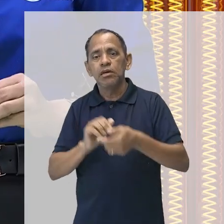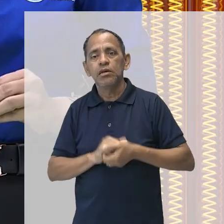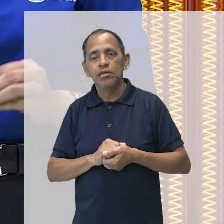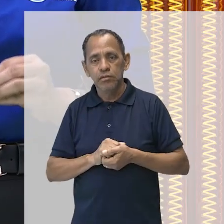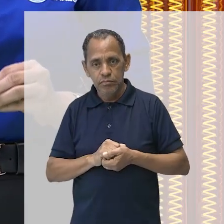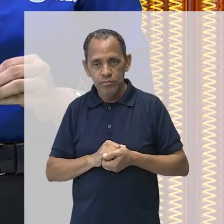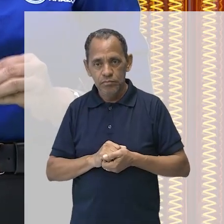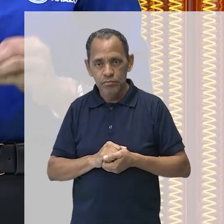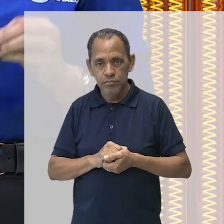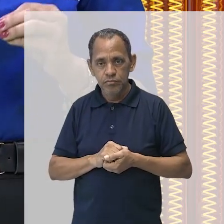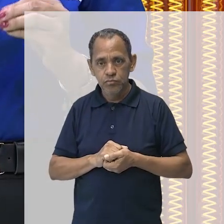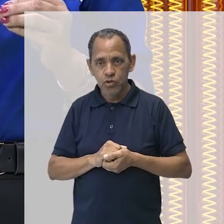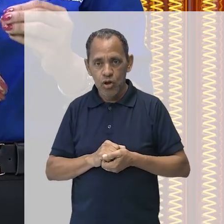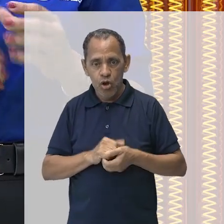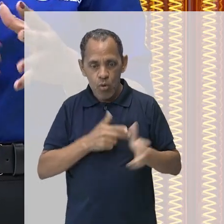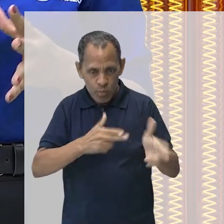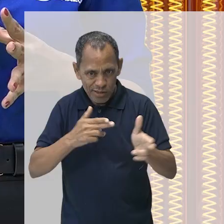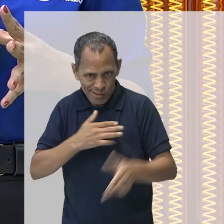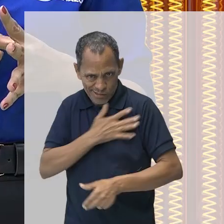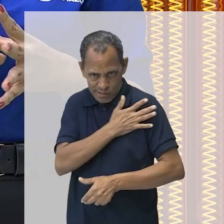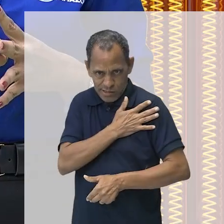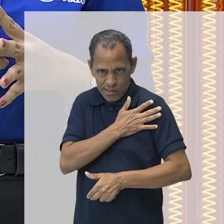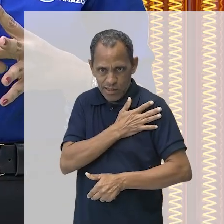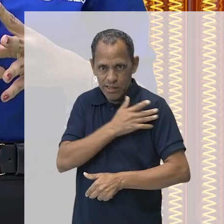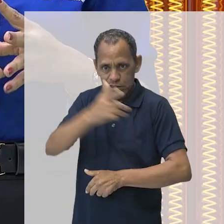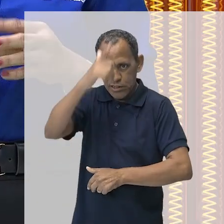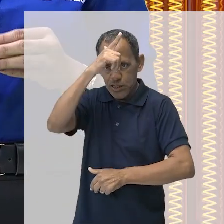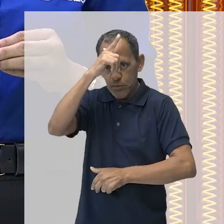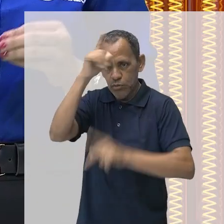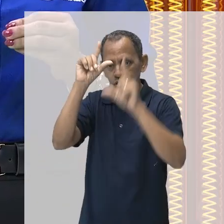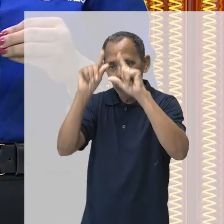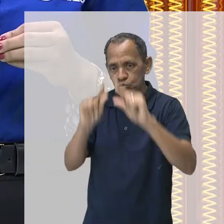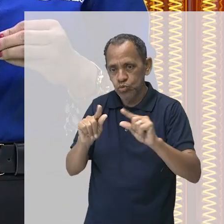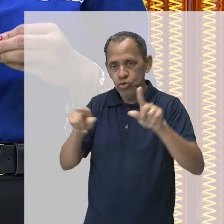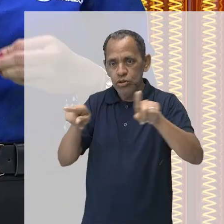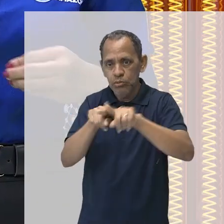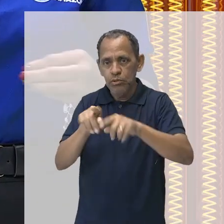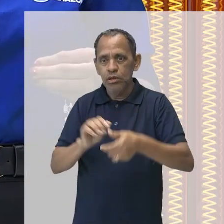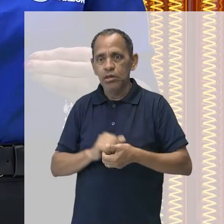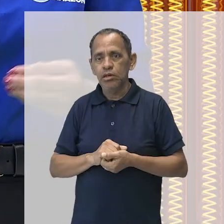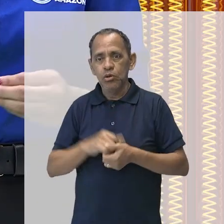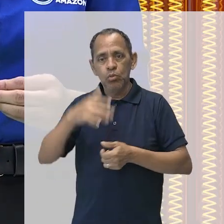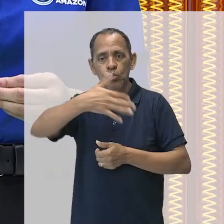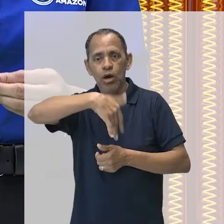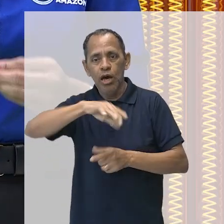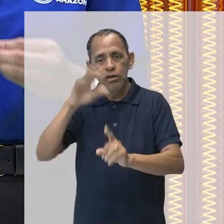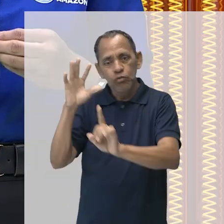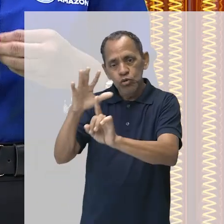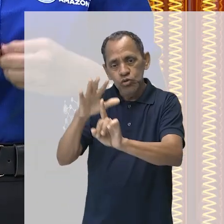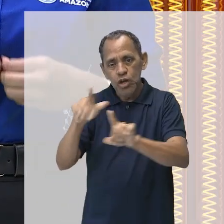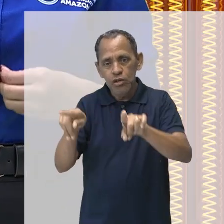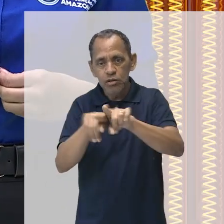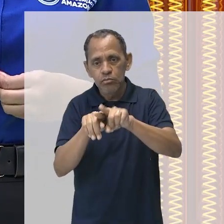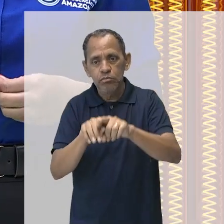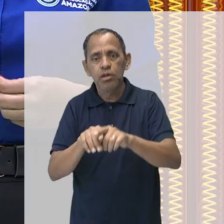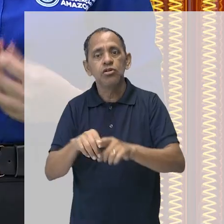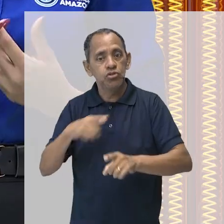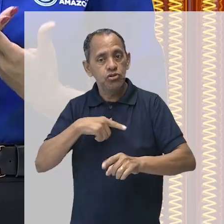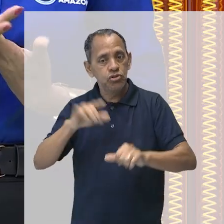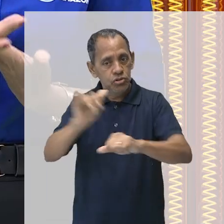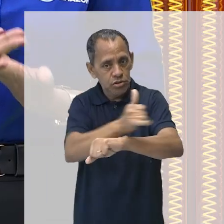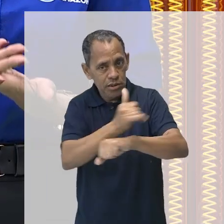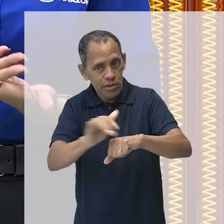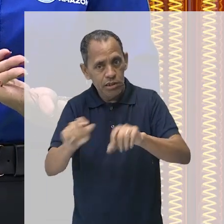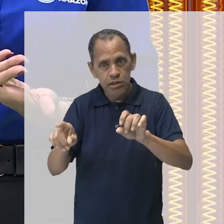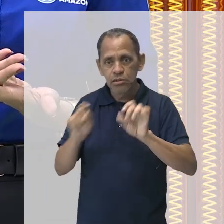desmilitarização da Renânia, quase não sai, que era justamente uma área muito, vamos dizer assim, influenciável, certo? E estratégica